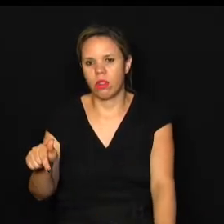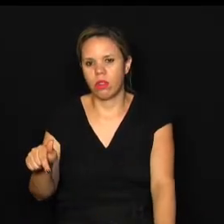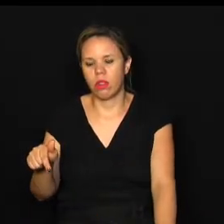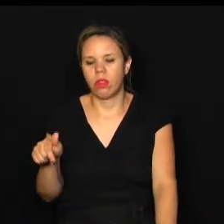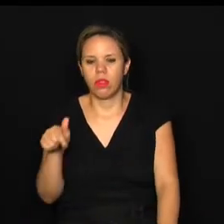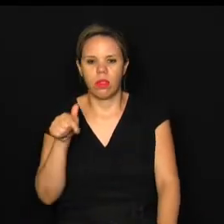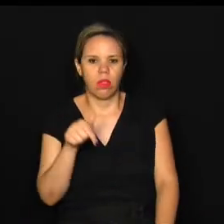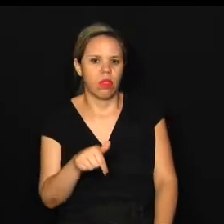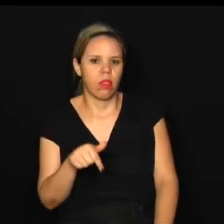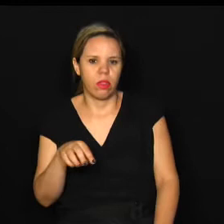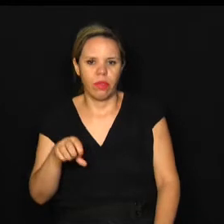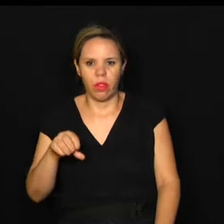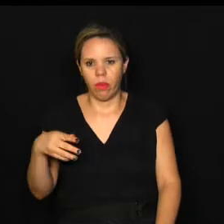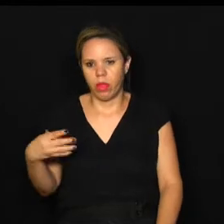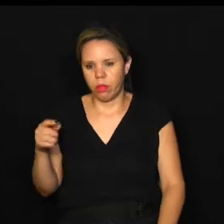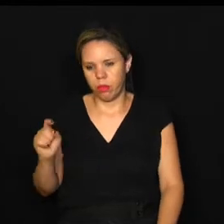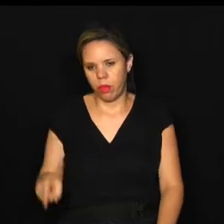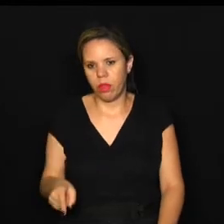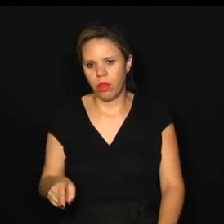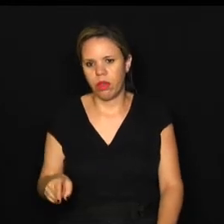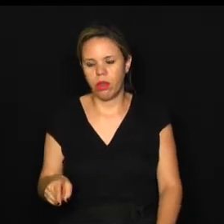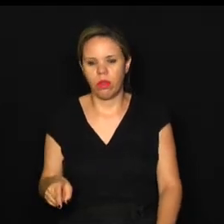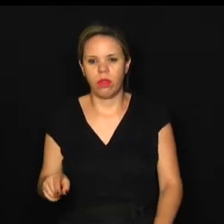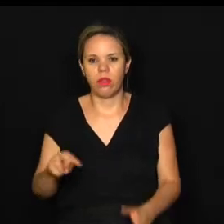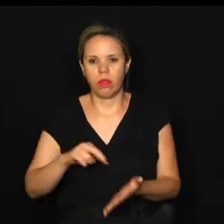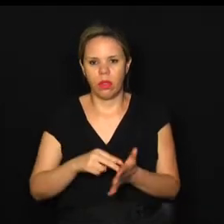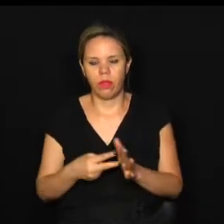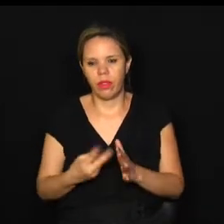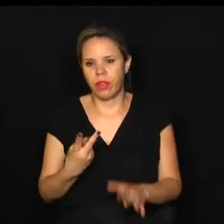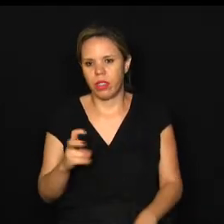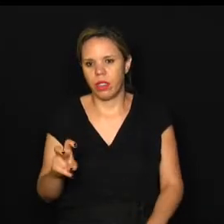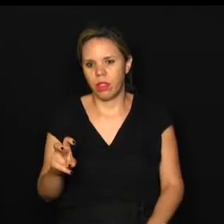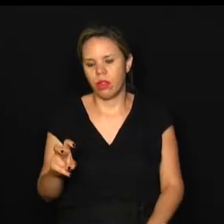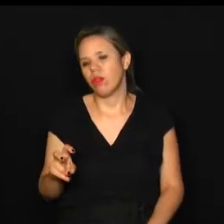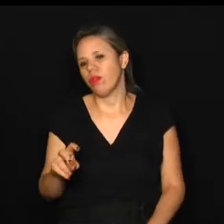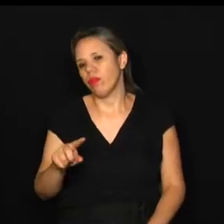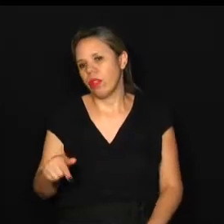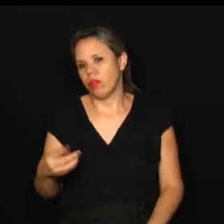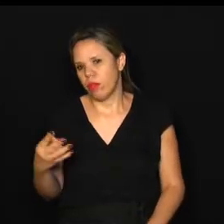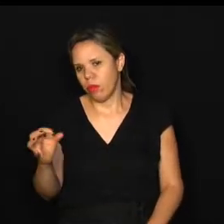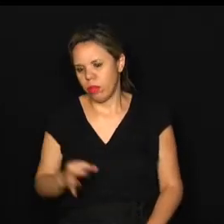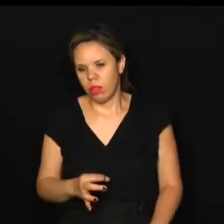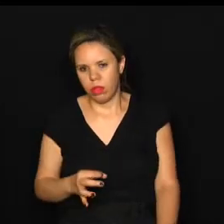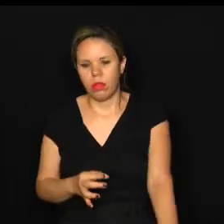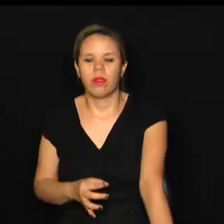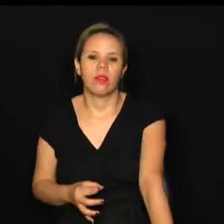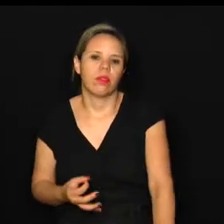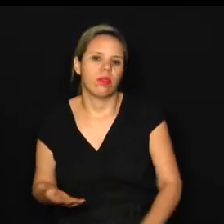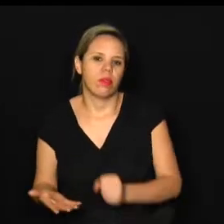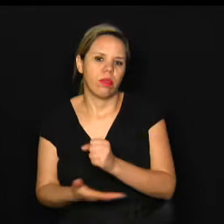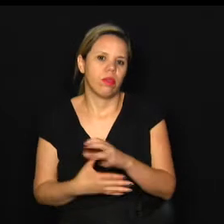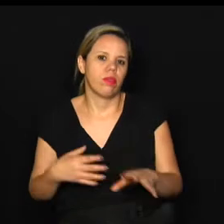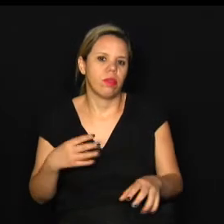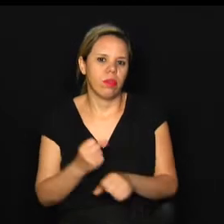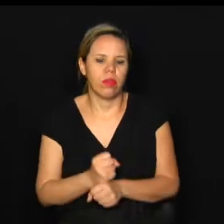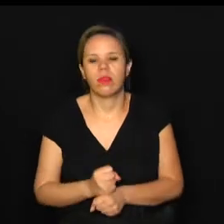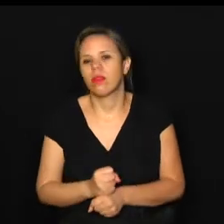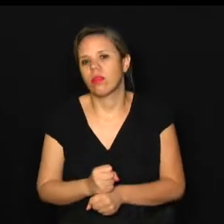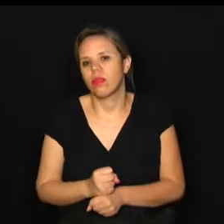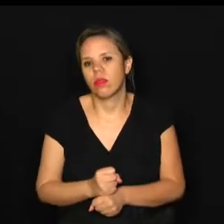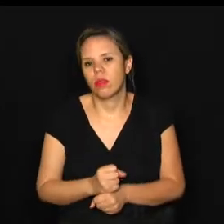668.787.794, representando 25,4% das receitas corrente base de cálculo, são as receitas de